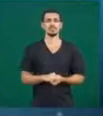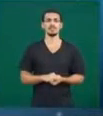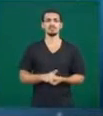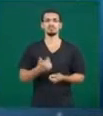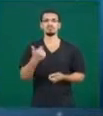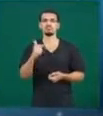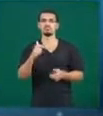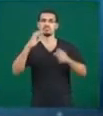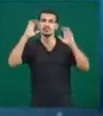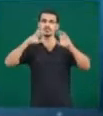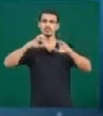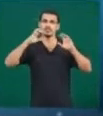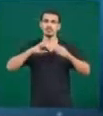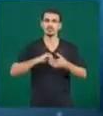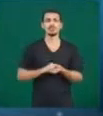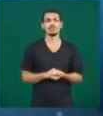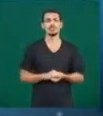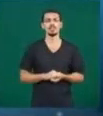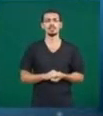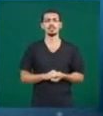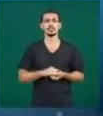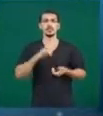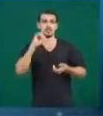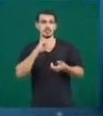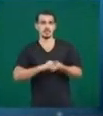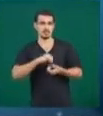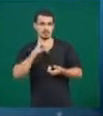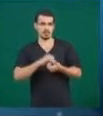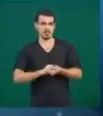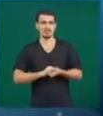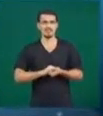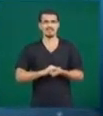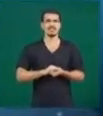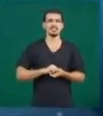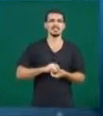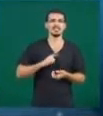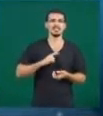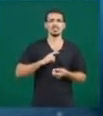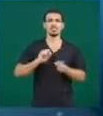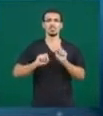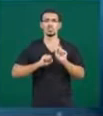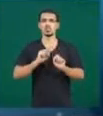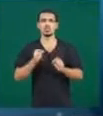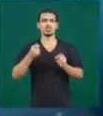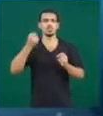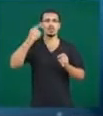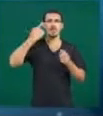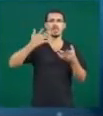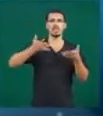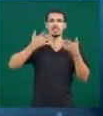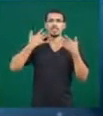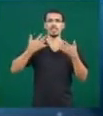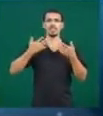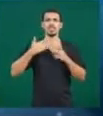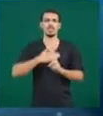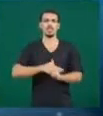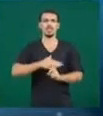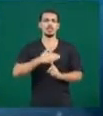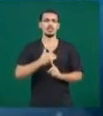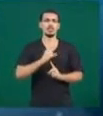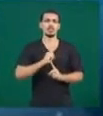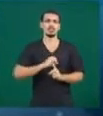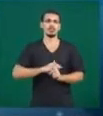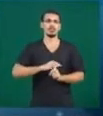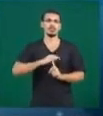Nenhuma previsão de chuva. Já em Monte Carmelo, a quinta também vai ser de muito sol e calor, mínima de 19 e máxima de